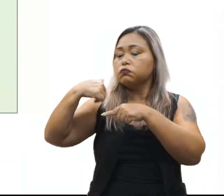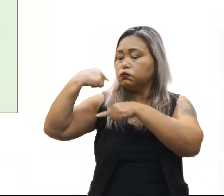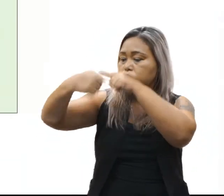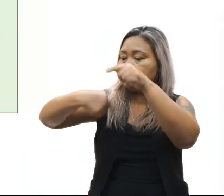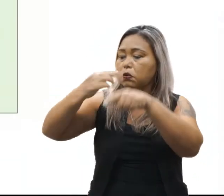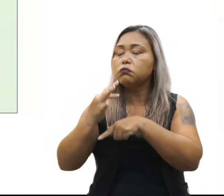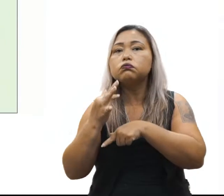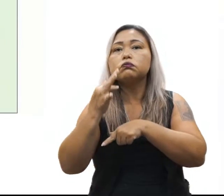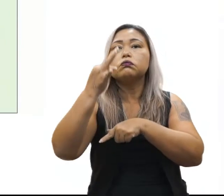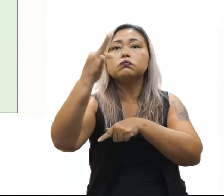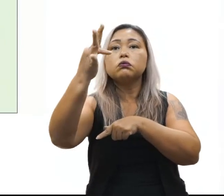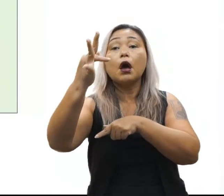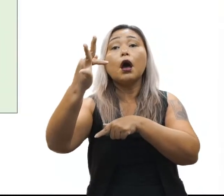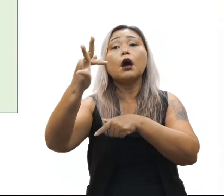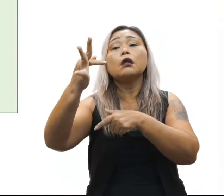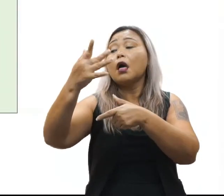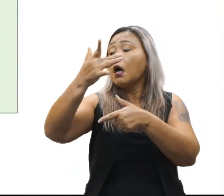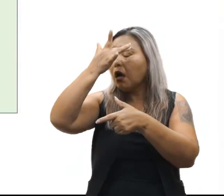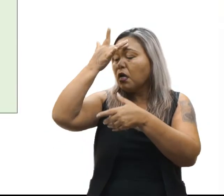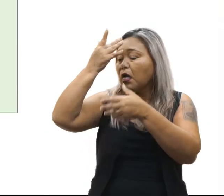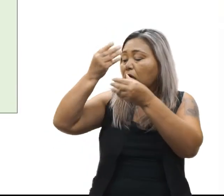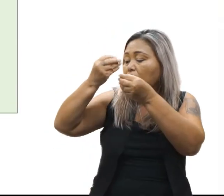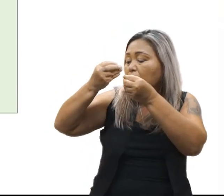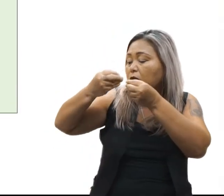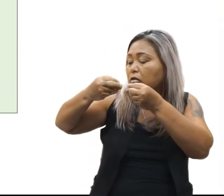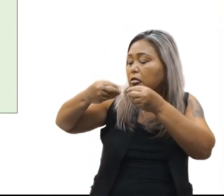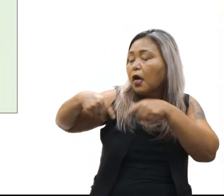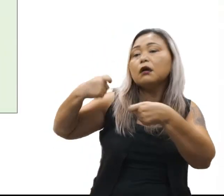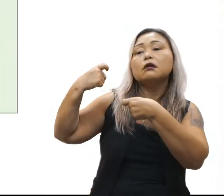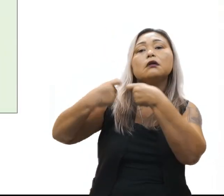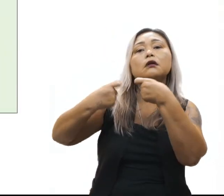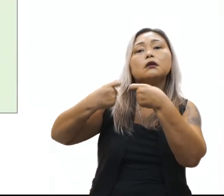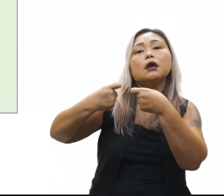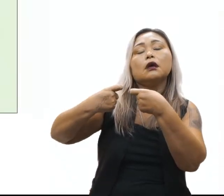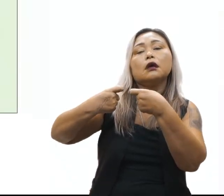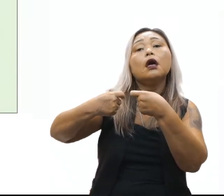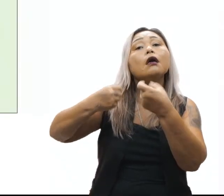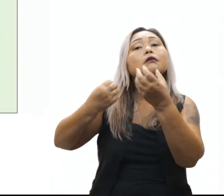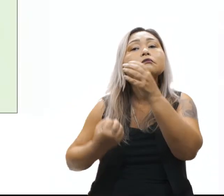flagelos das guerras. Por quê? Porque ele nasceu da Segunda Guerra, né? Então, ele